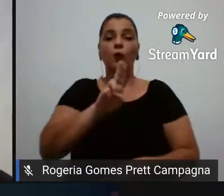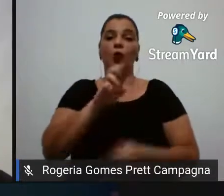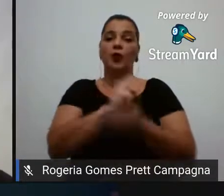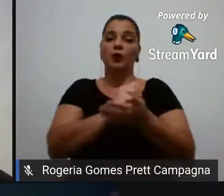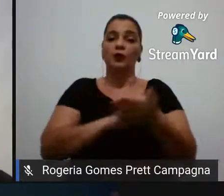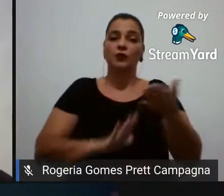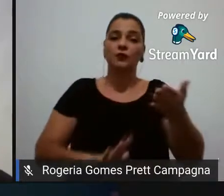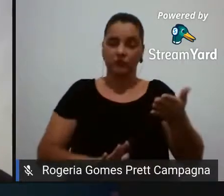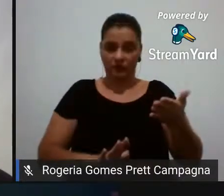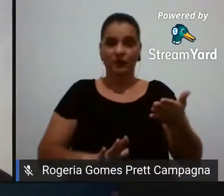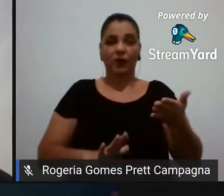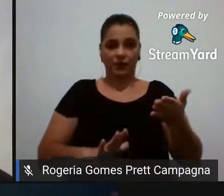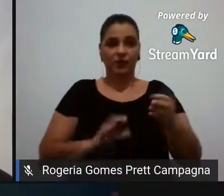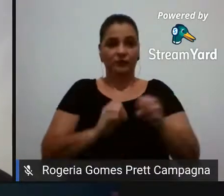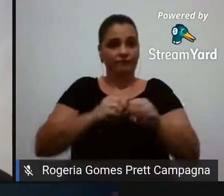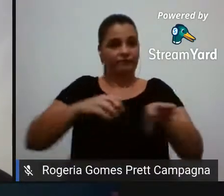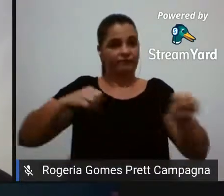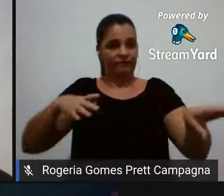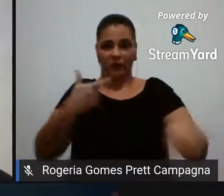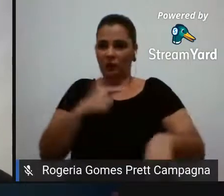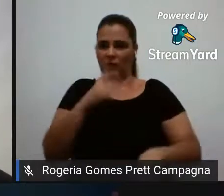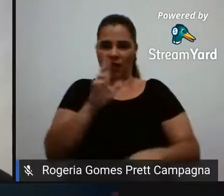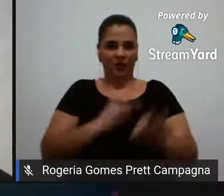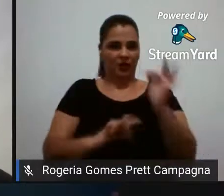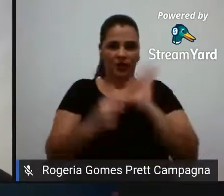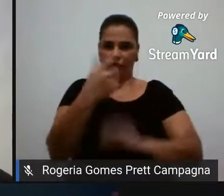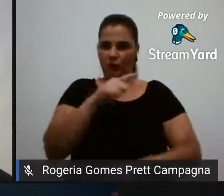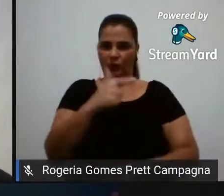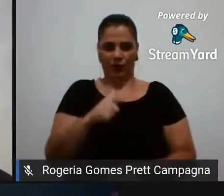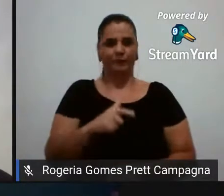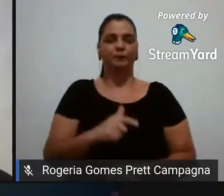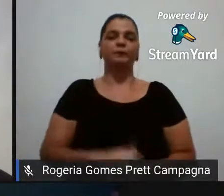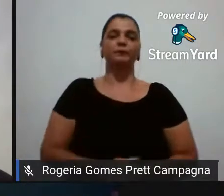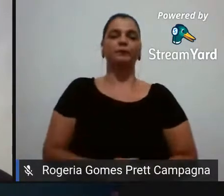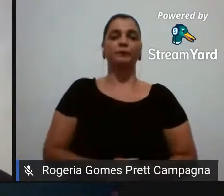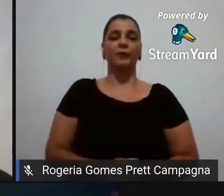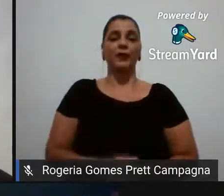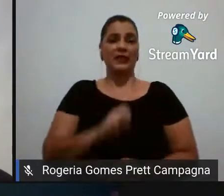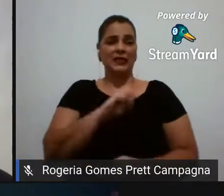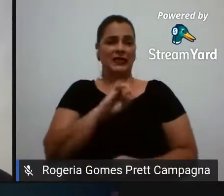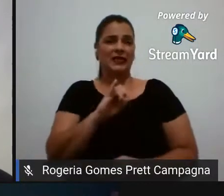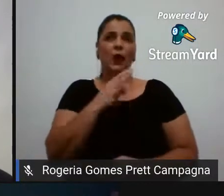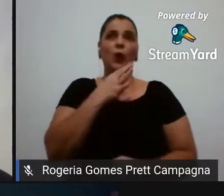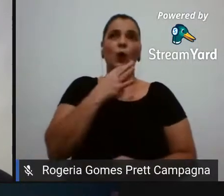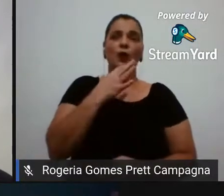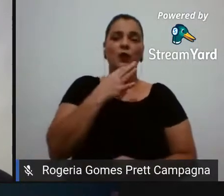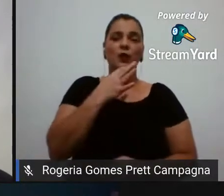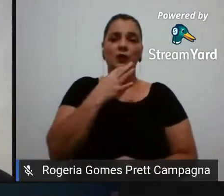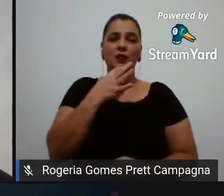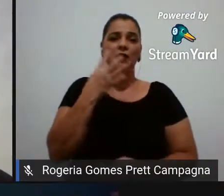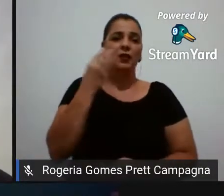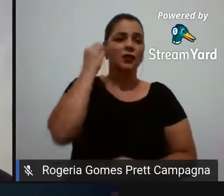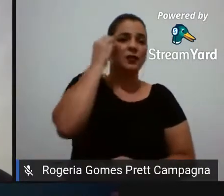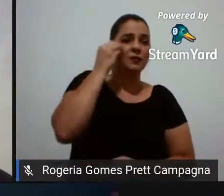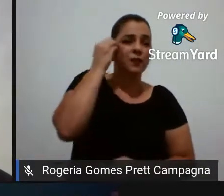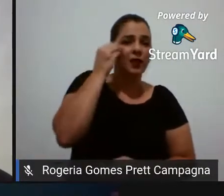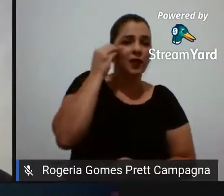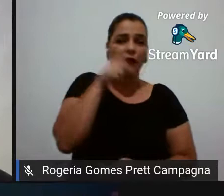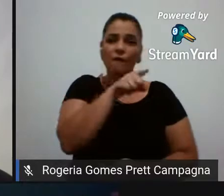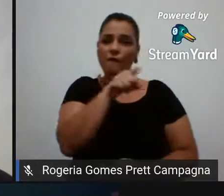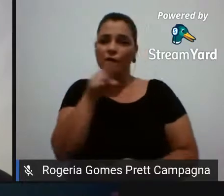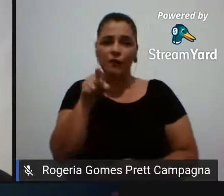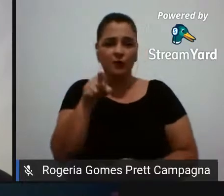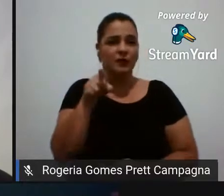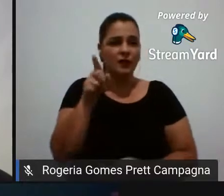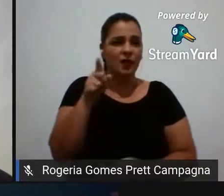remotas sem uso de tecnologia. Então, seria muito legal, inclusive, se a gente pudesse ter conhecimento dessas experiências, se vocês pudessem sempre